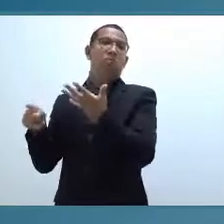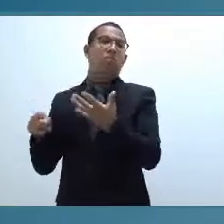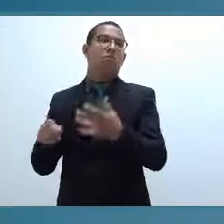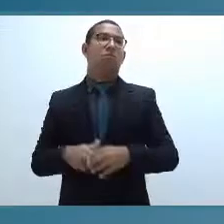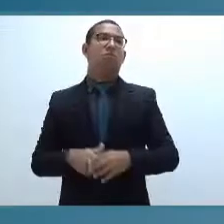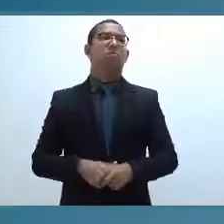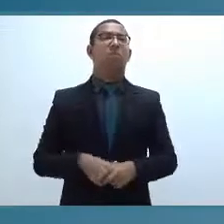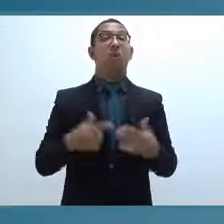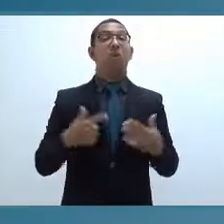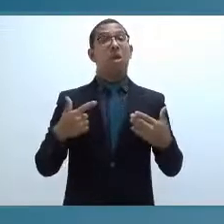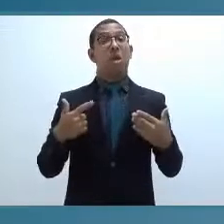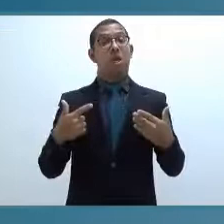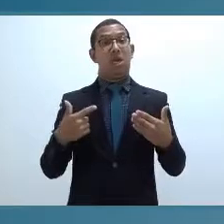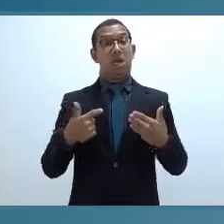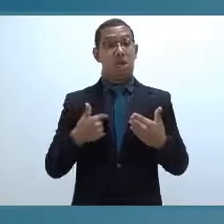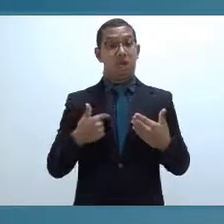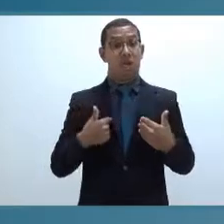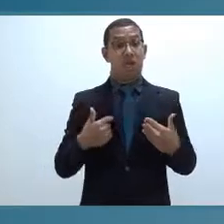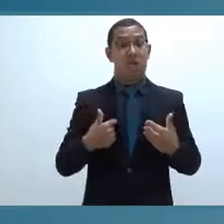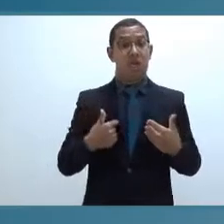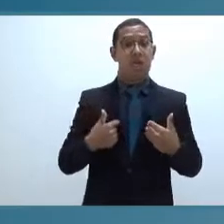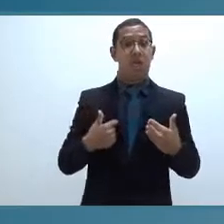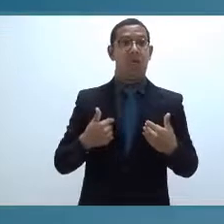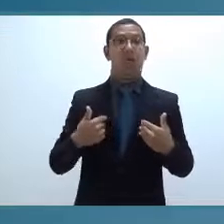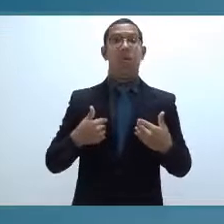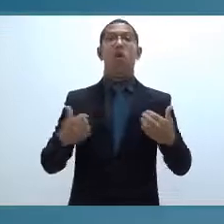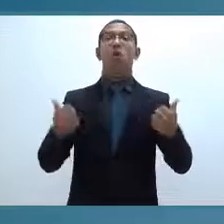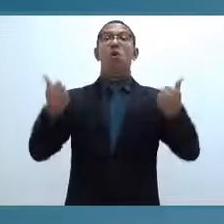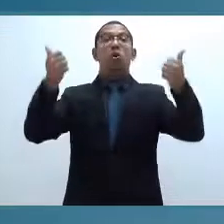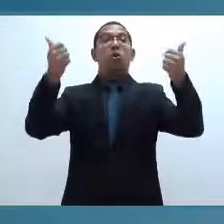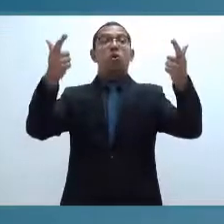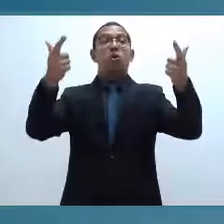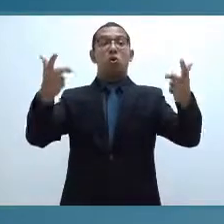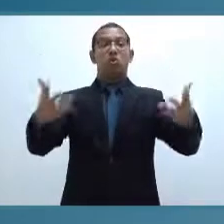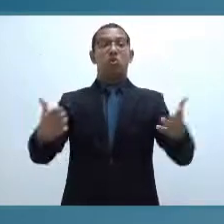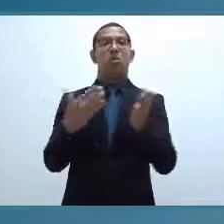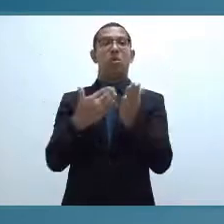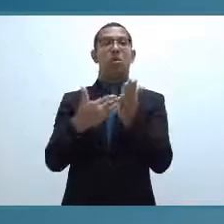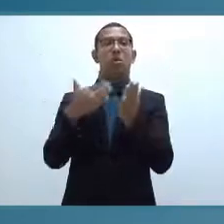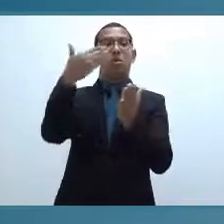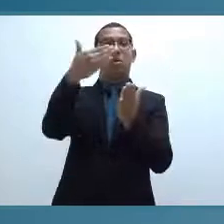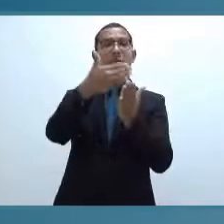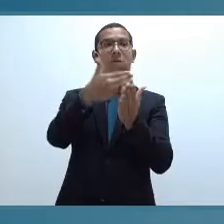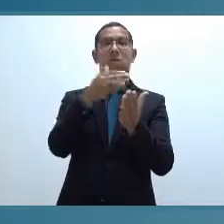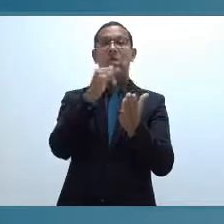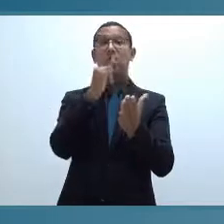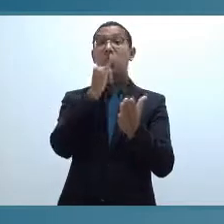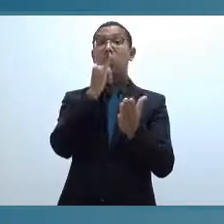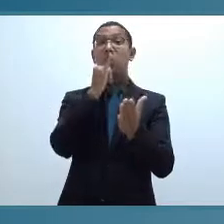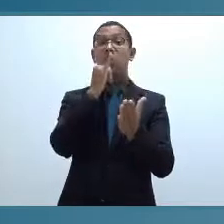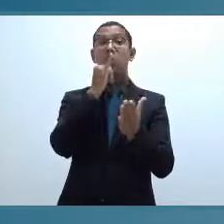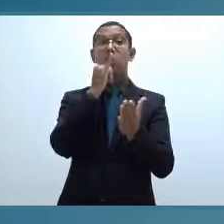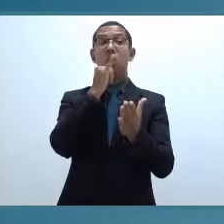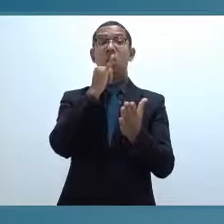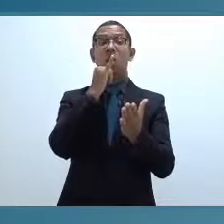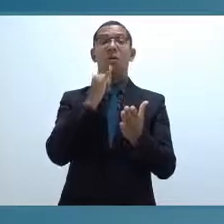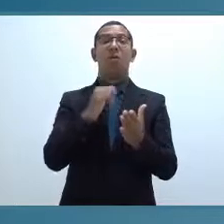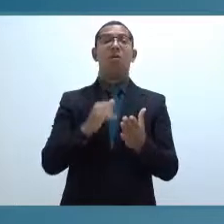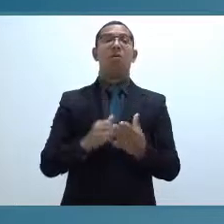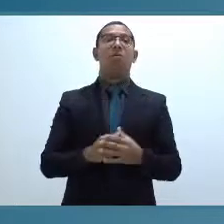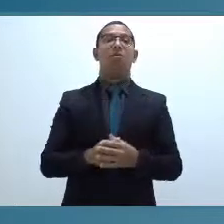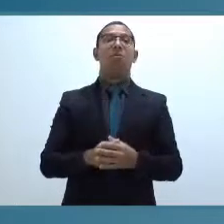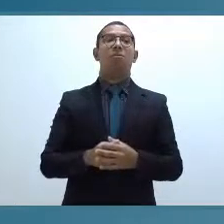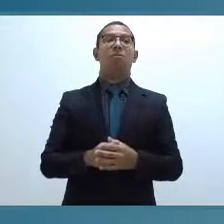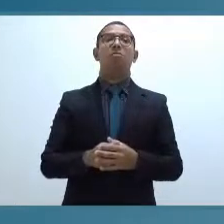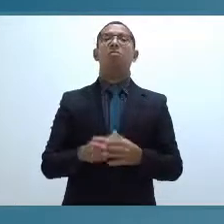Quando eu falo que a cidade da corregedora foi longa, eu entendo que não há mais necessidade. Pois bem, estando